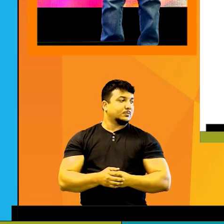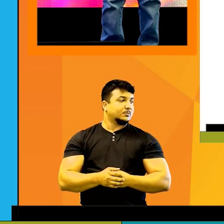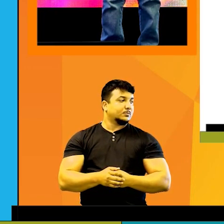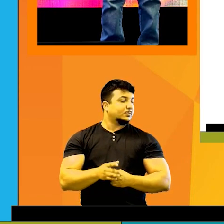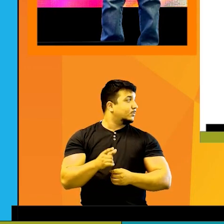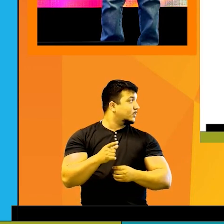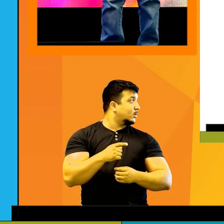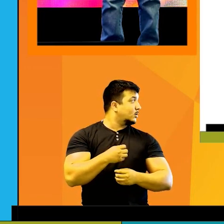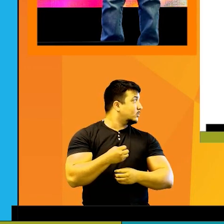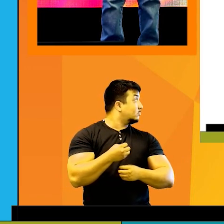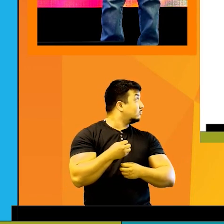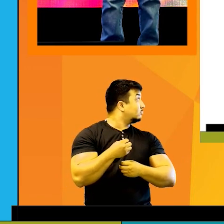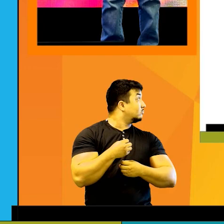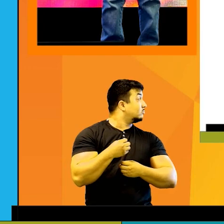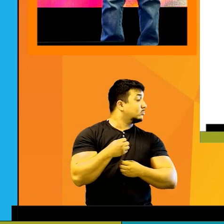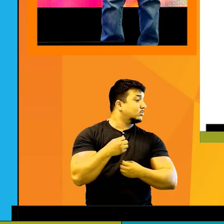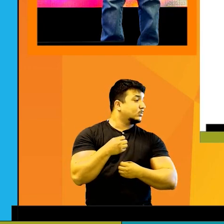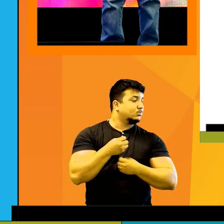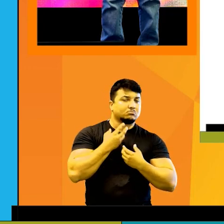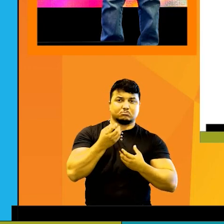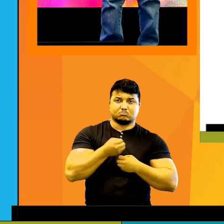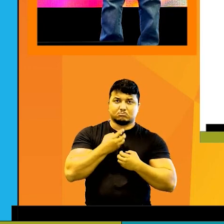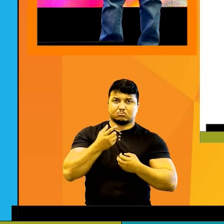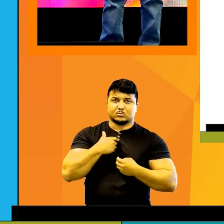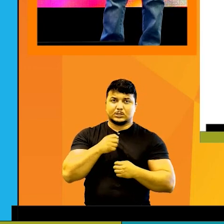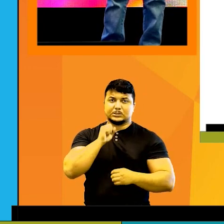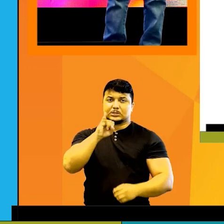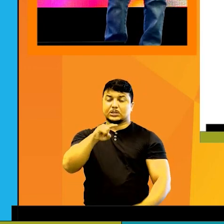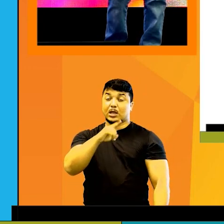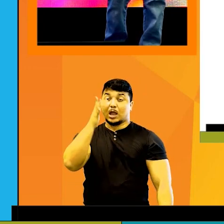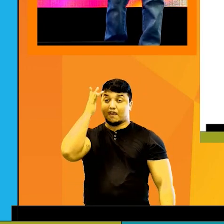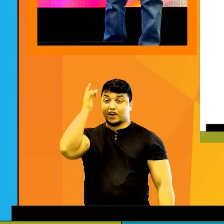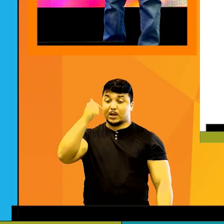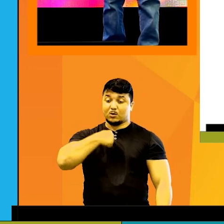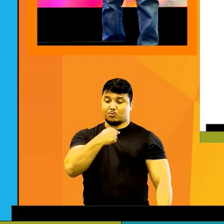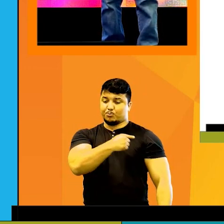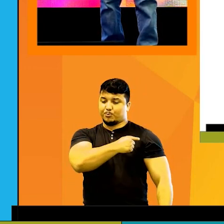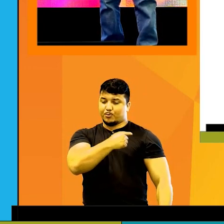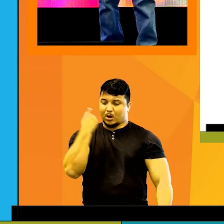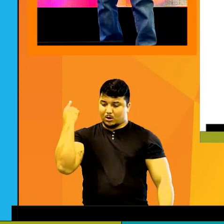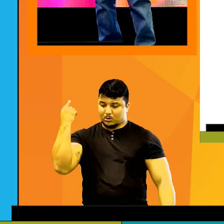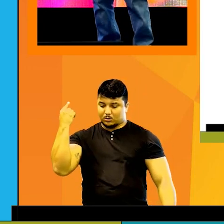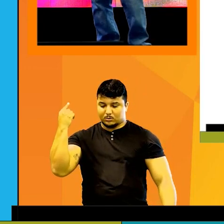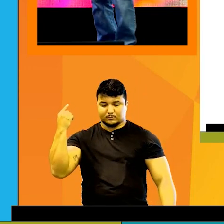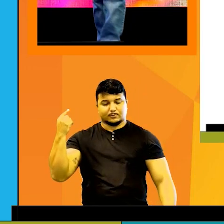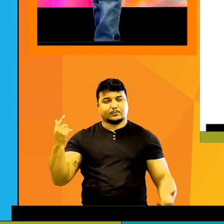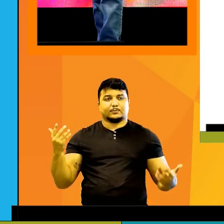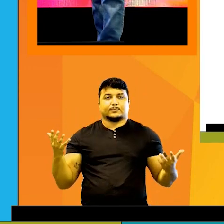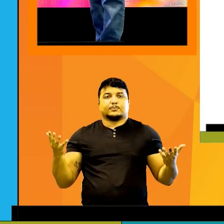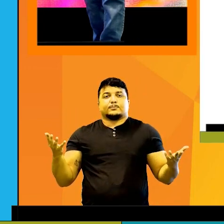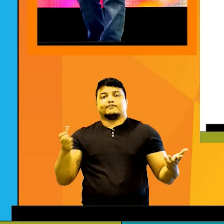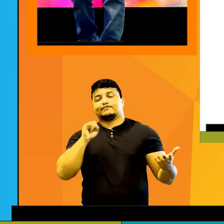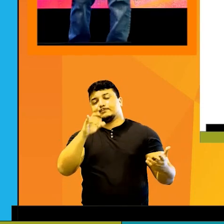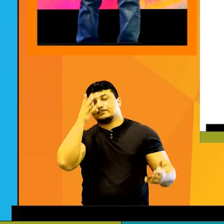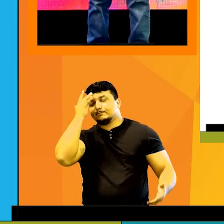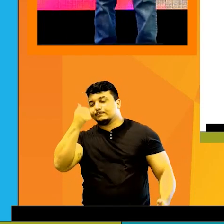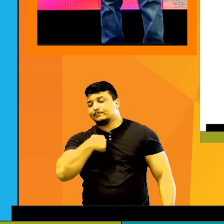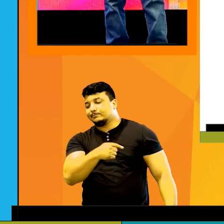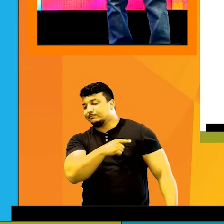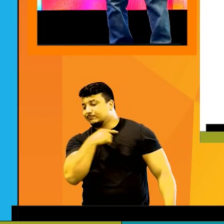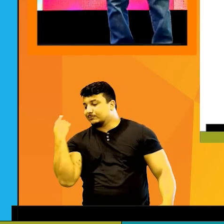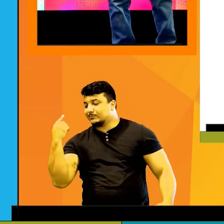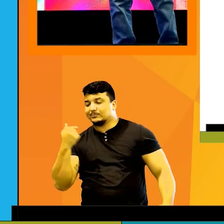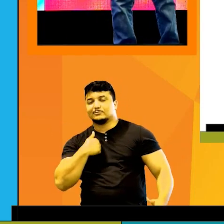Acompanhe esse poema, bem geração mal do século. Se eu morresse amanhã, se eu morresse